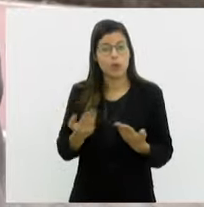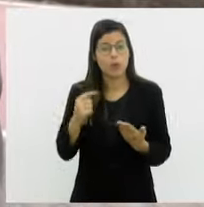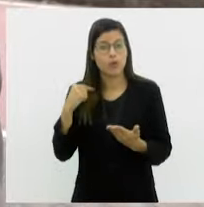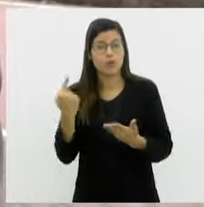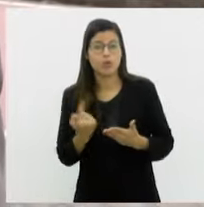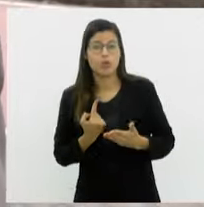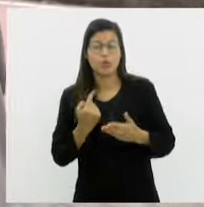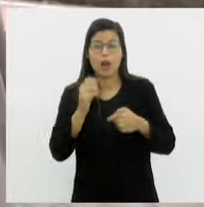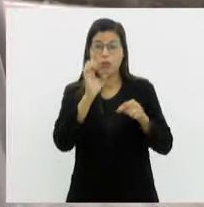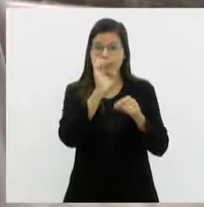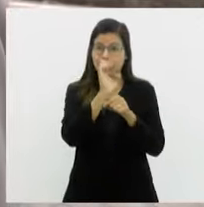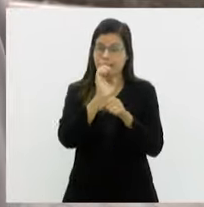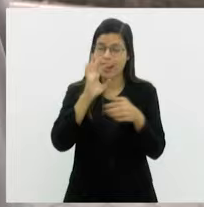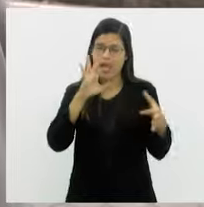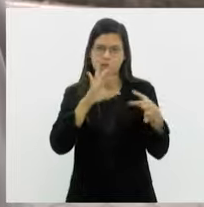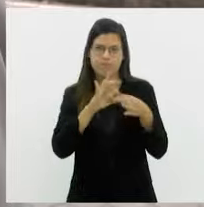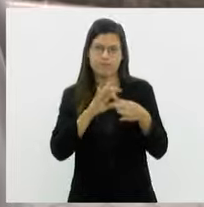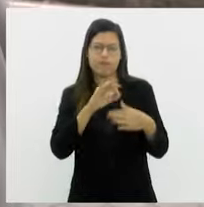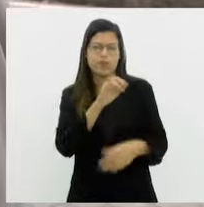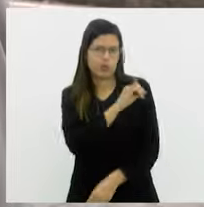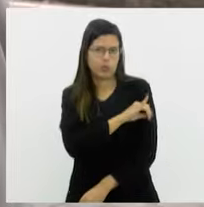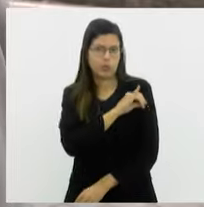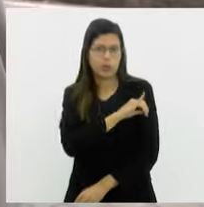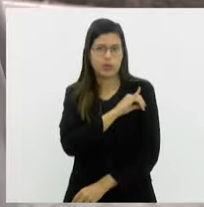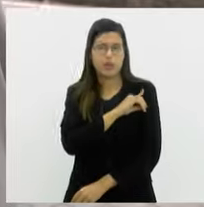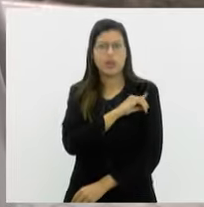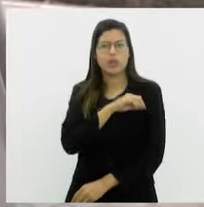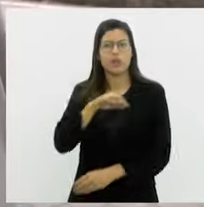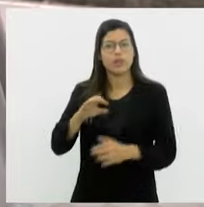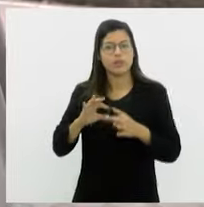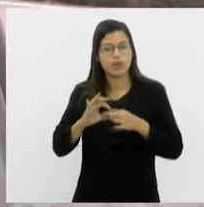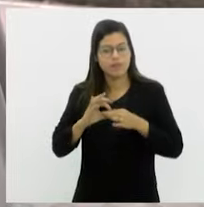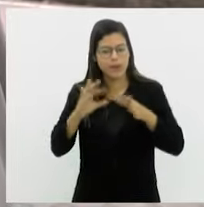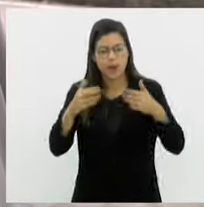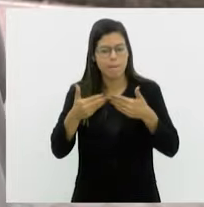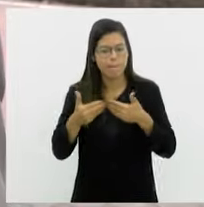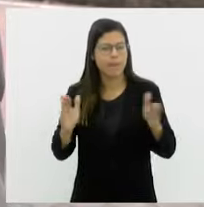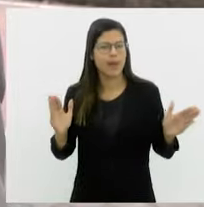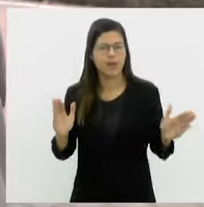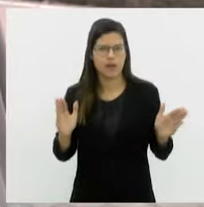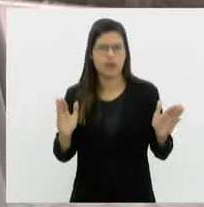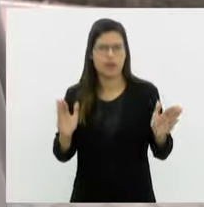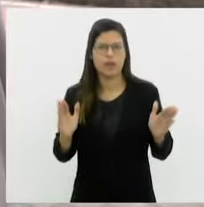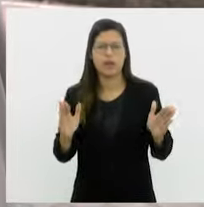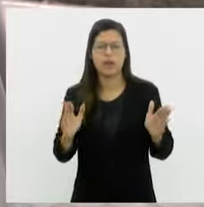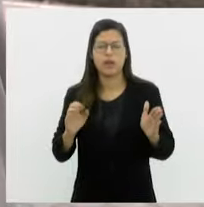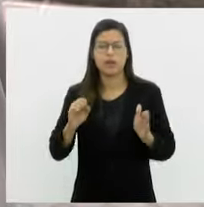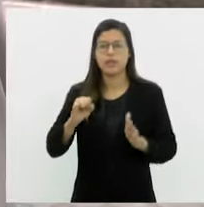estadual. Então, na medida que você libera, que a junta libera, se for